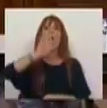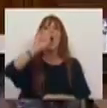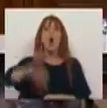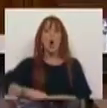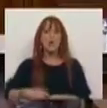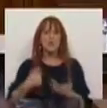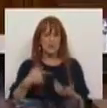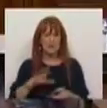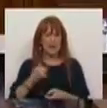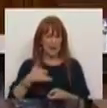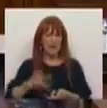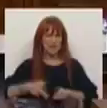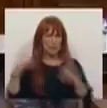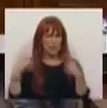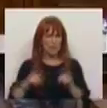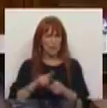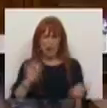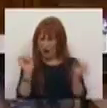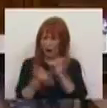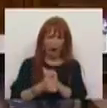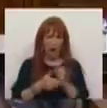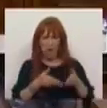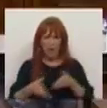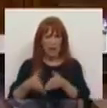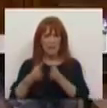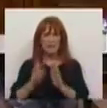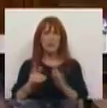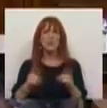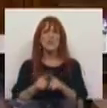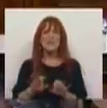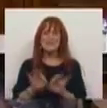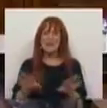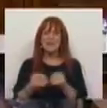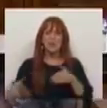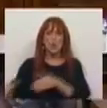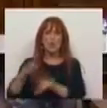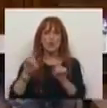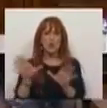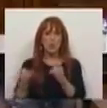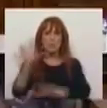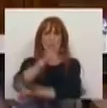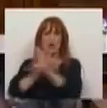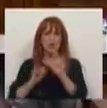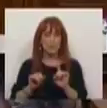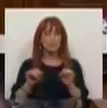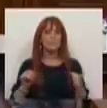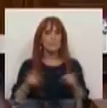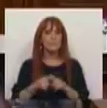seguinte: está o CDS disponível para inverter este caminho e, de acordo com as orientações da Comissão Europeia